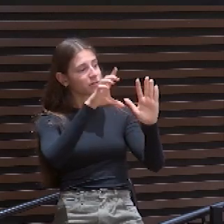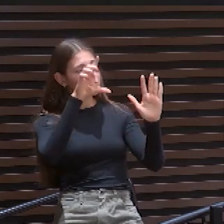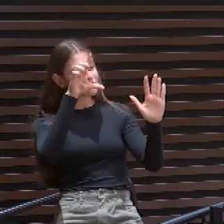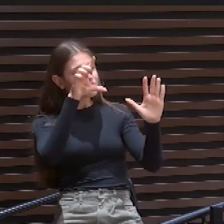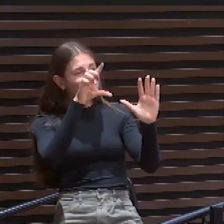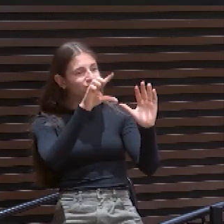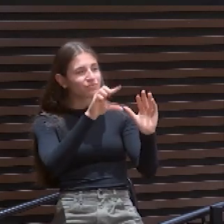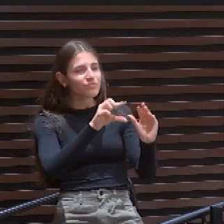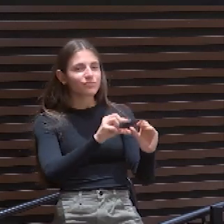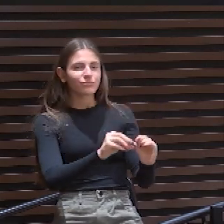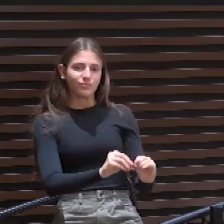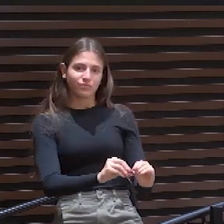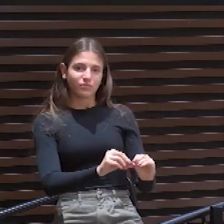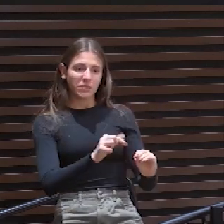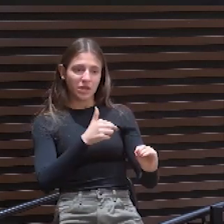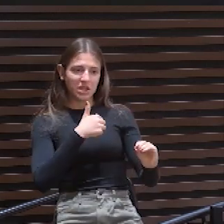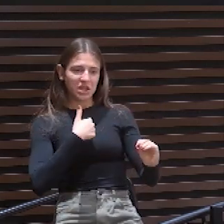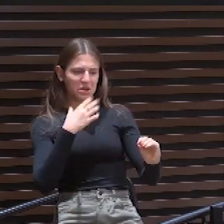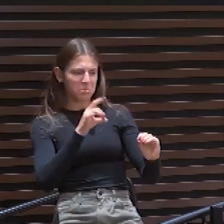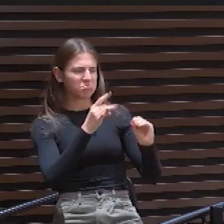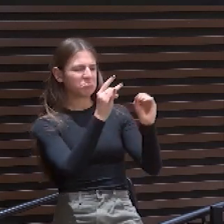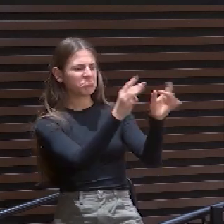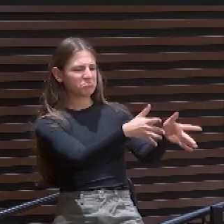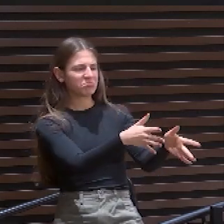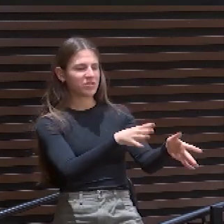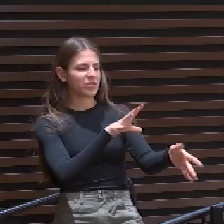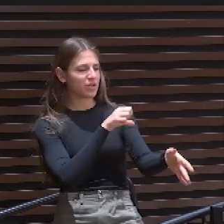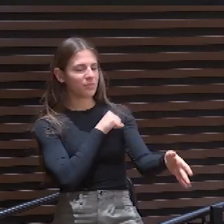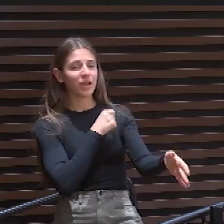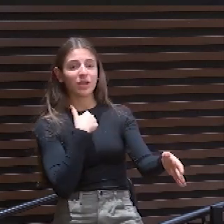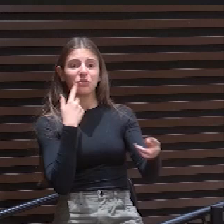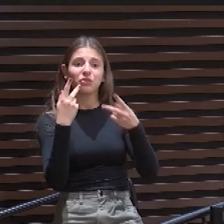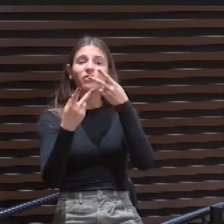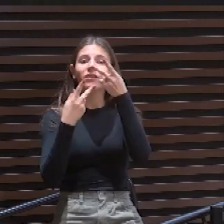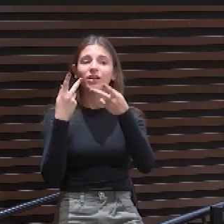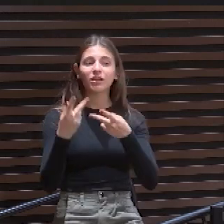amar, e eu estou falando inclusive que,